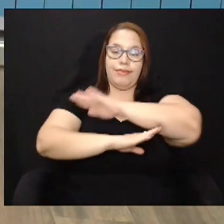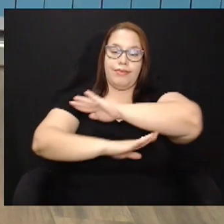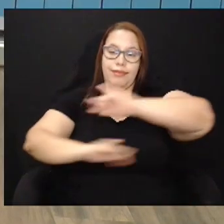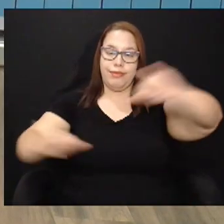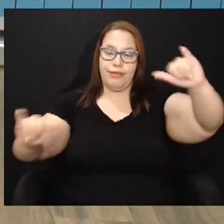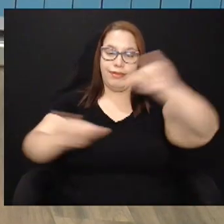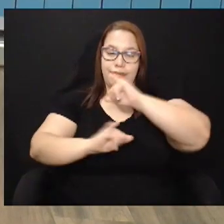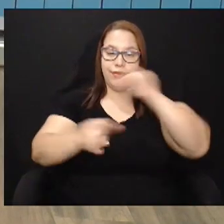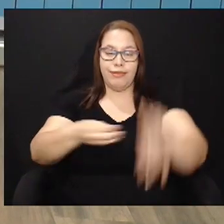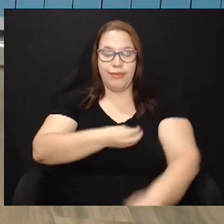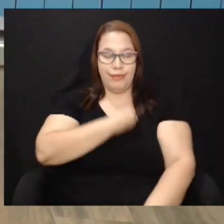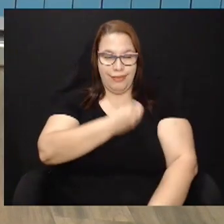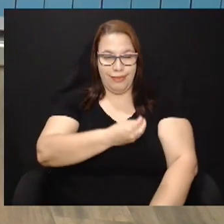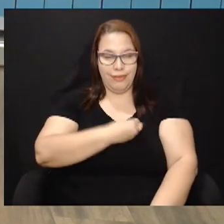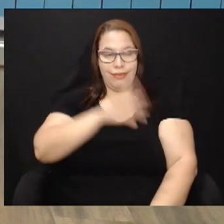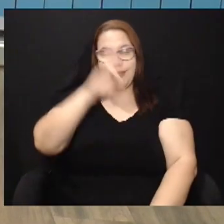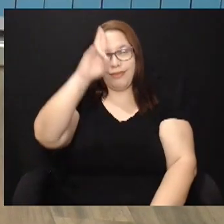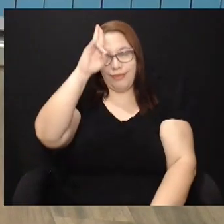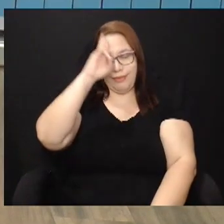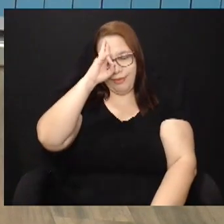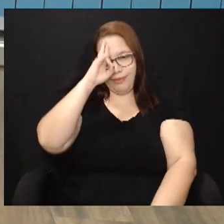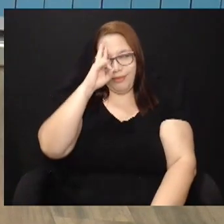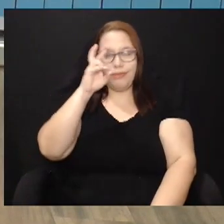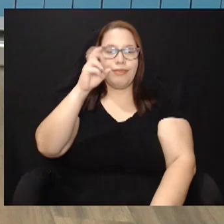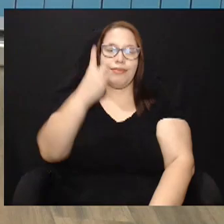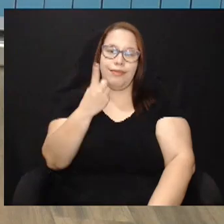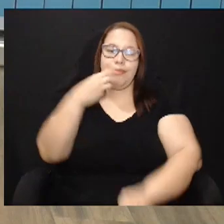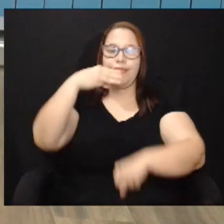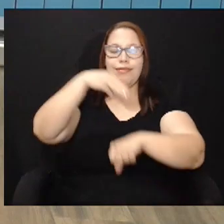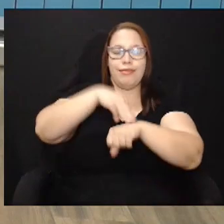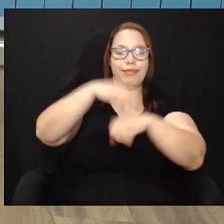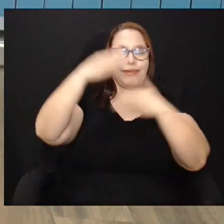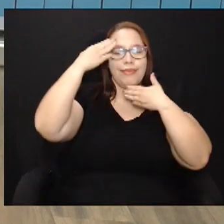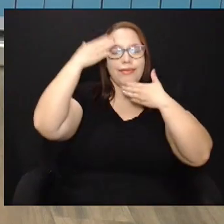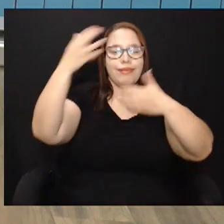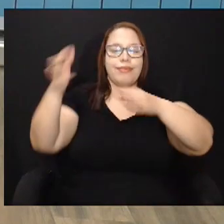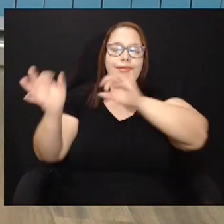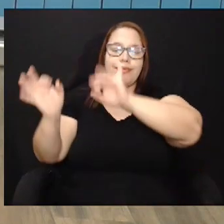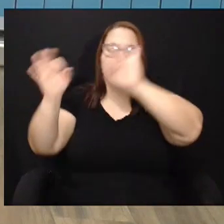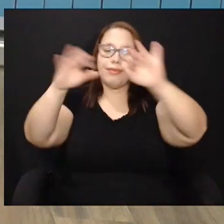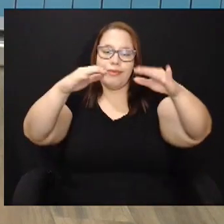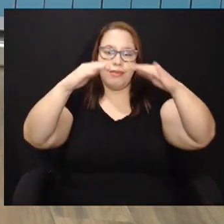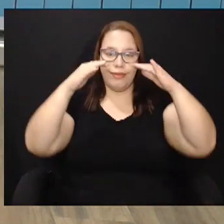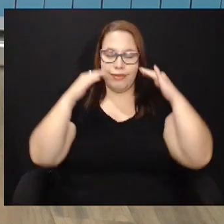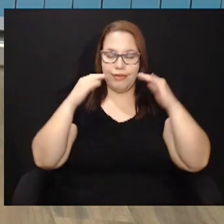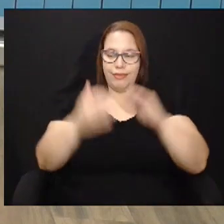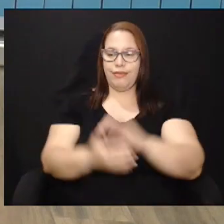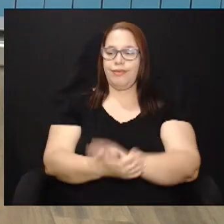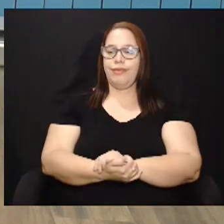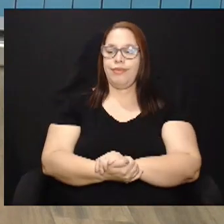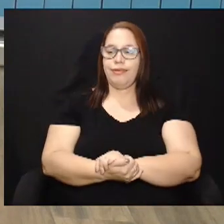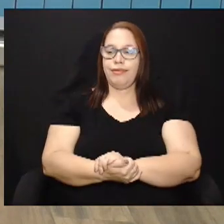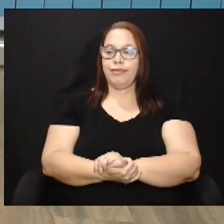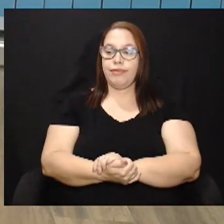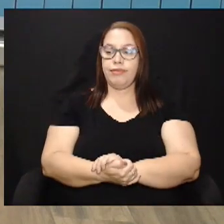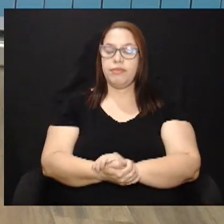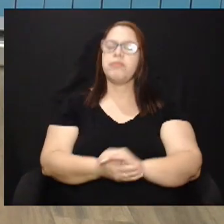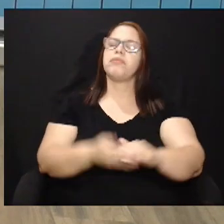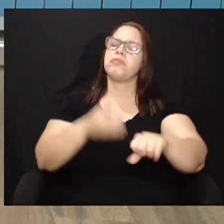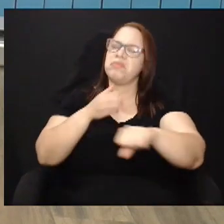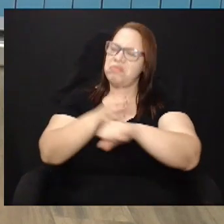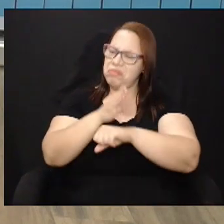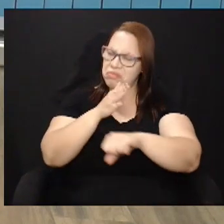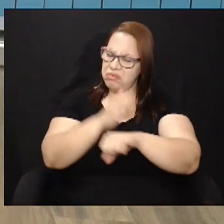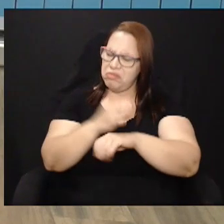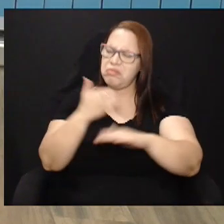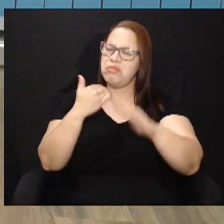ao vivo, meio-dia mais 1 minuto. Muito obrigado pela sua companhia, pela sua audiência e participe.